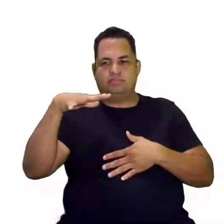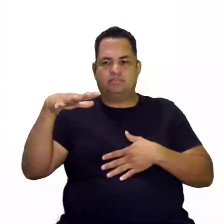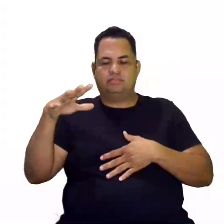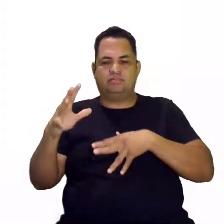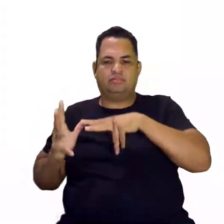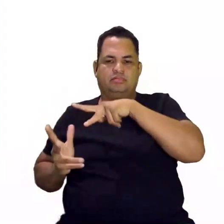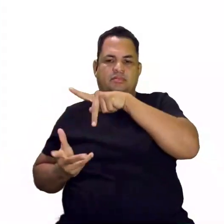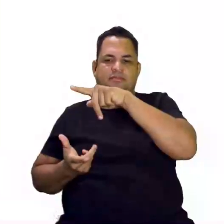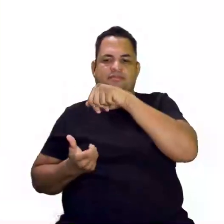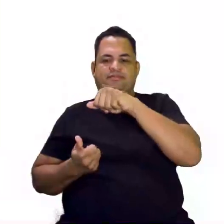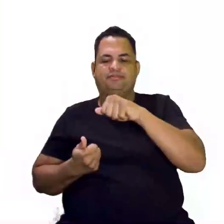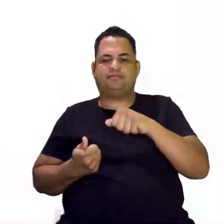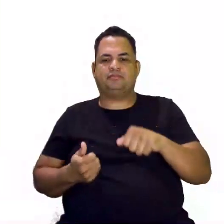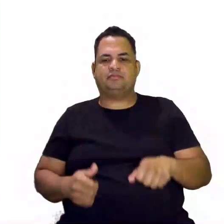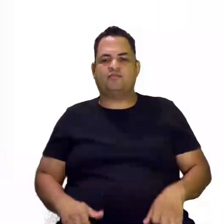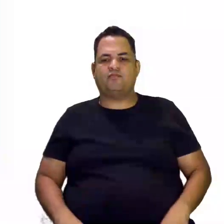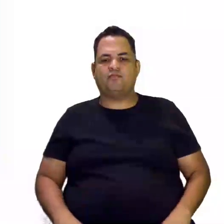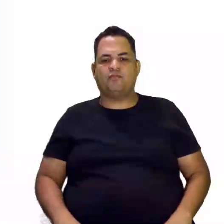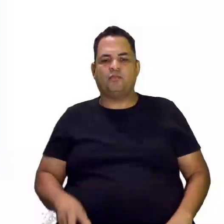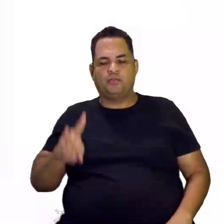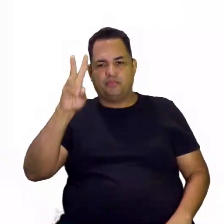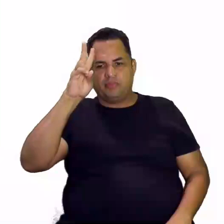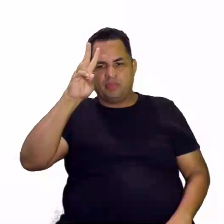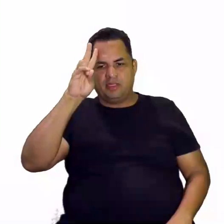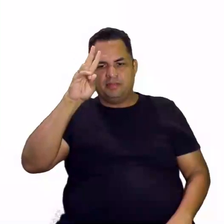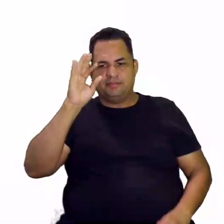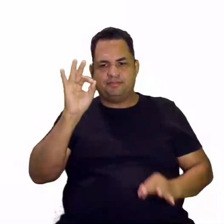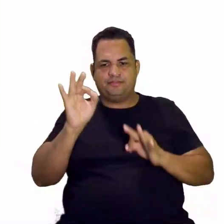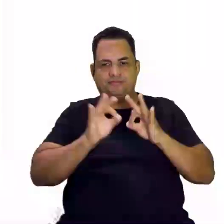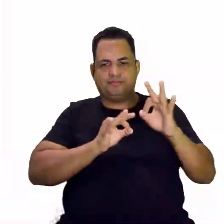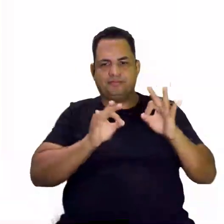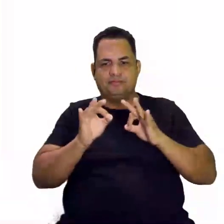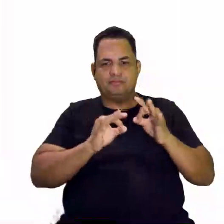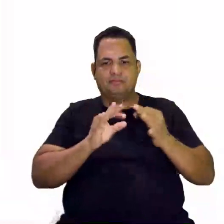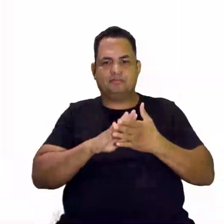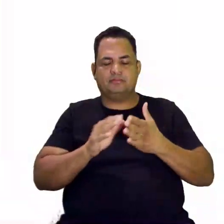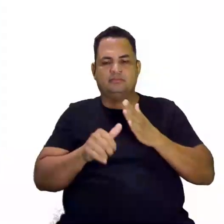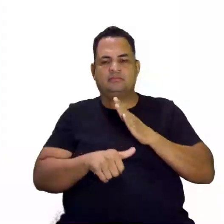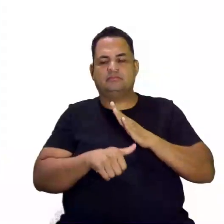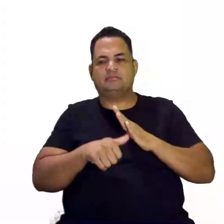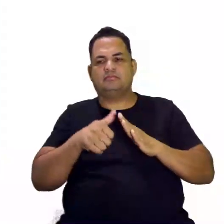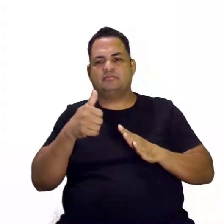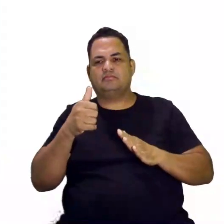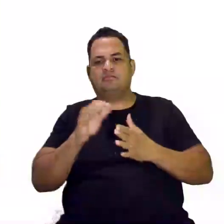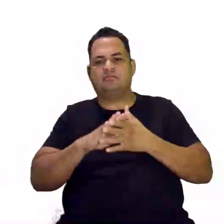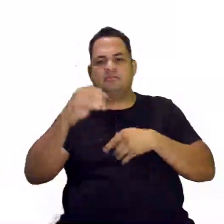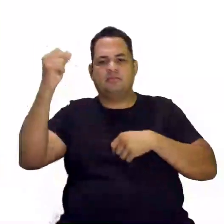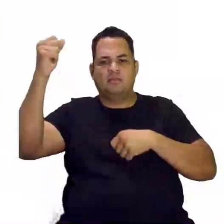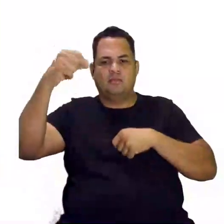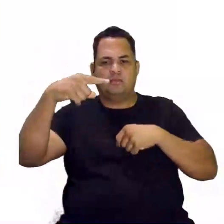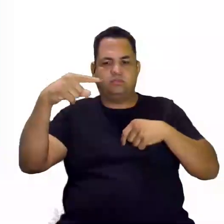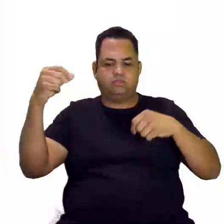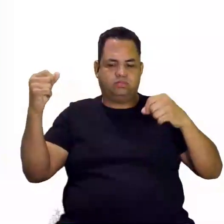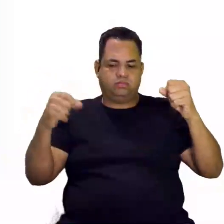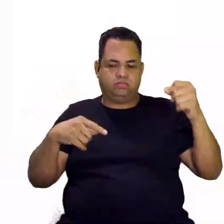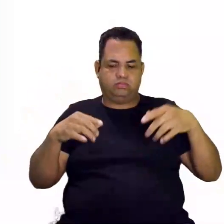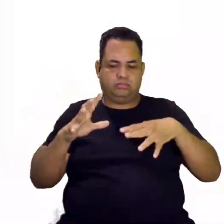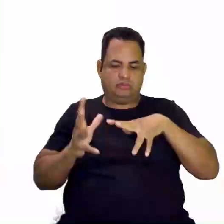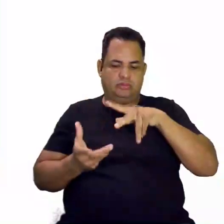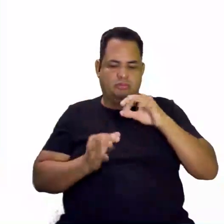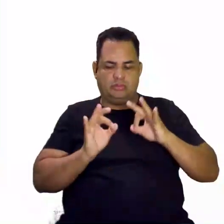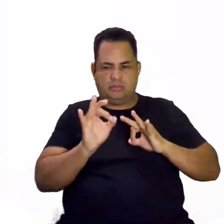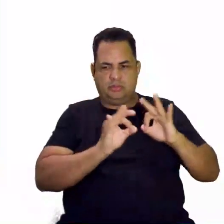Quando a gente fala fase cósmica da Terra, a gente lembra lá da descrição de Opara e Haldane, das quedas dos meteoros, né? Dos planetas que estavam